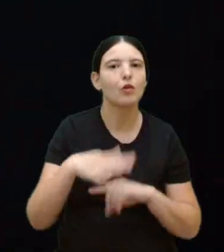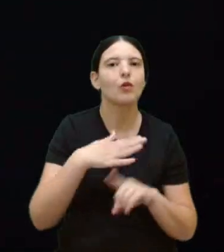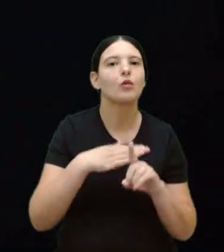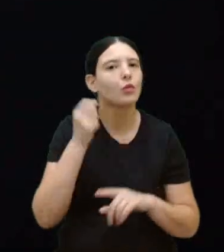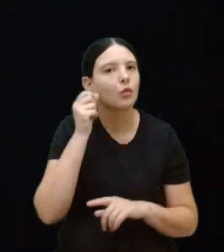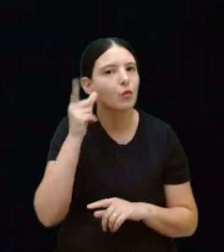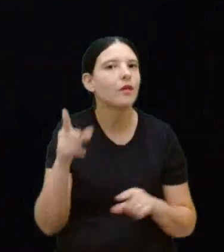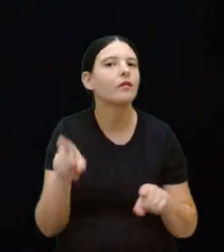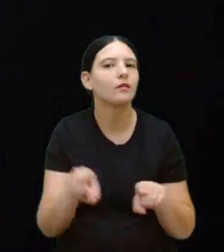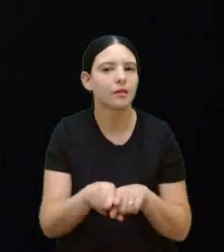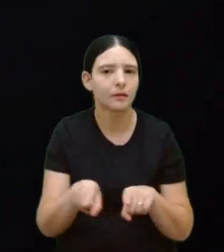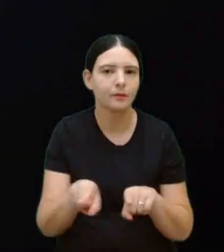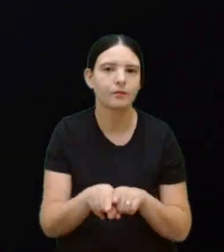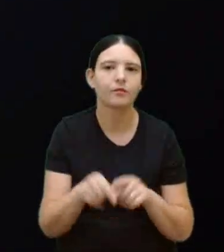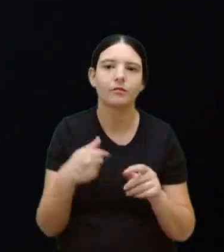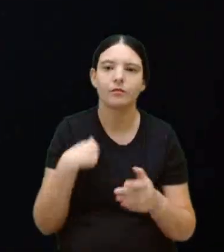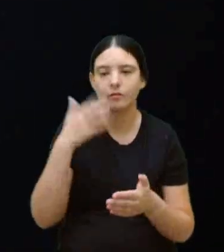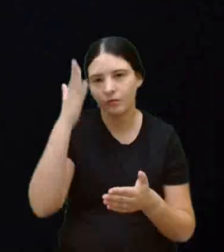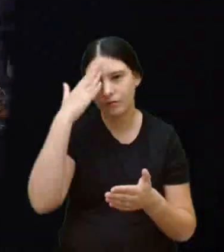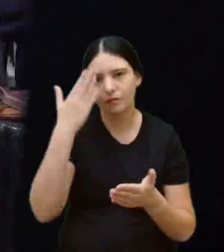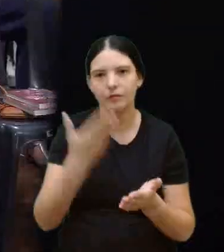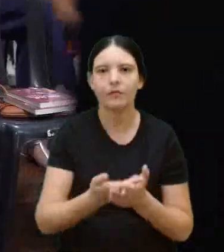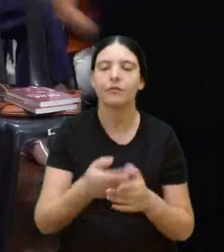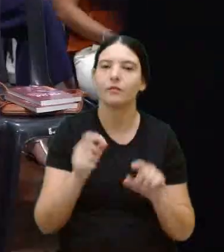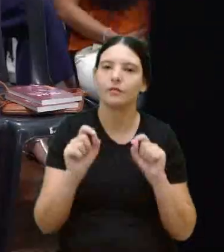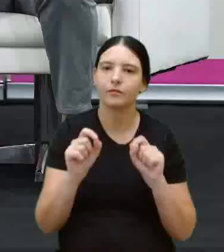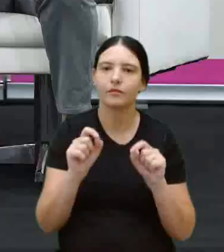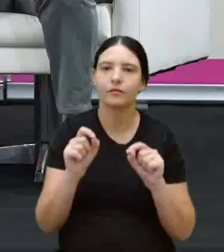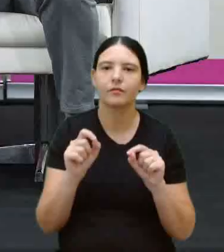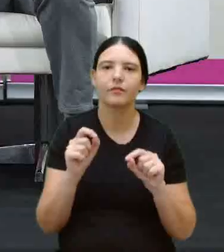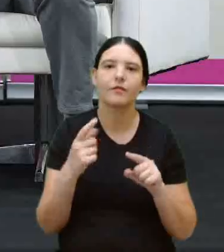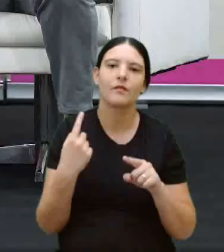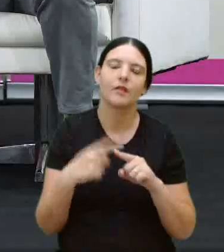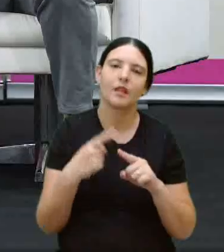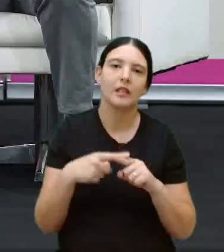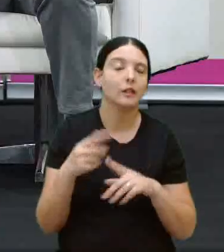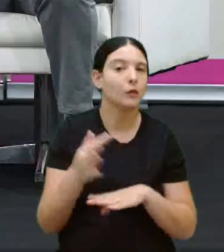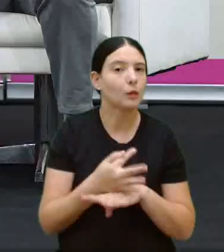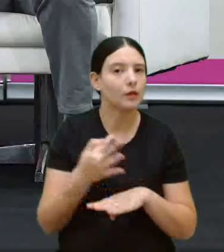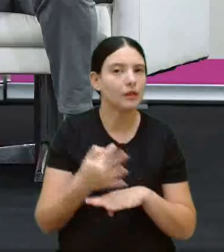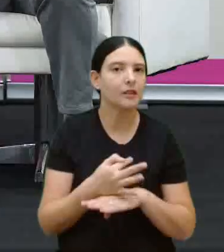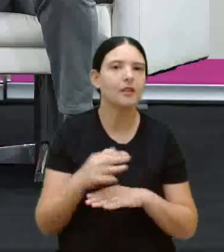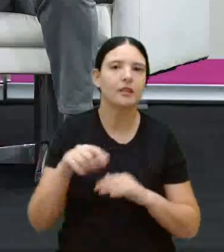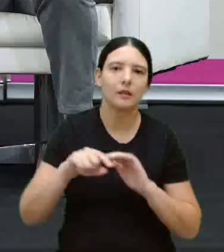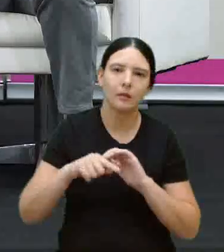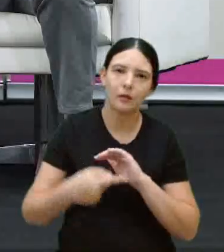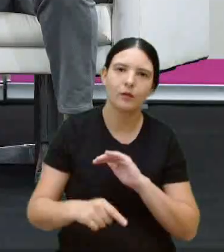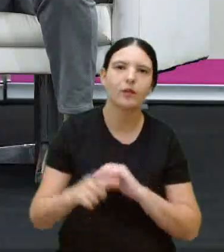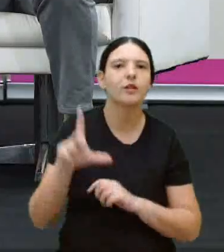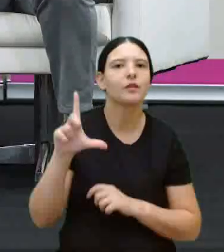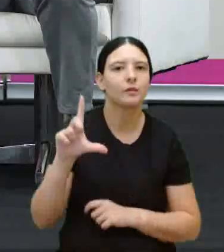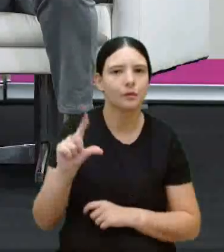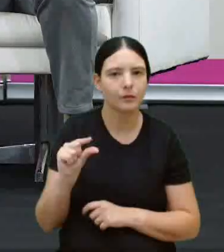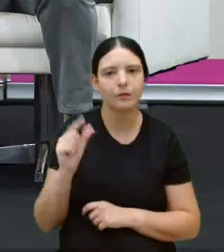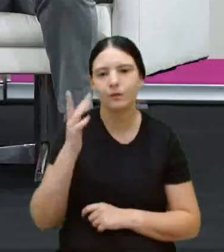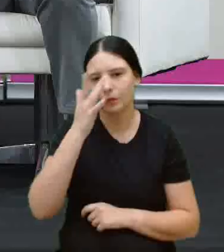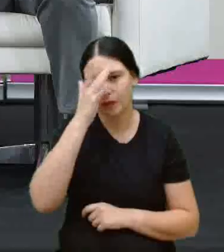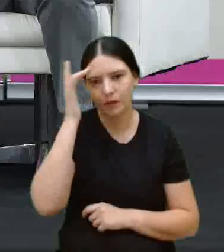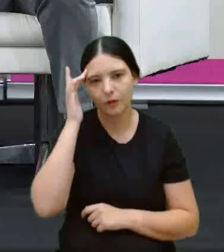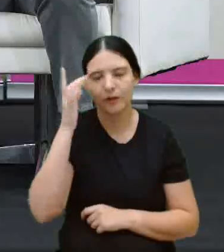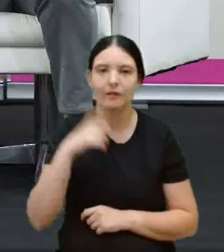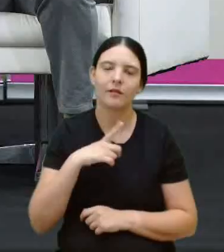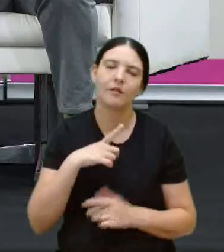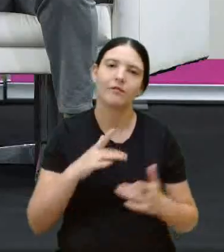o que eu acredito? Que é a menos tolerância à profundidade. Isso faz com que as pessoas tenham menos